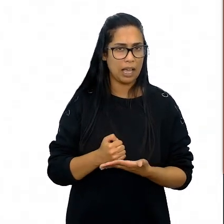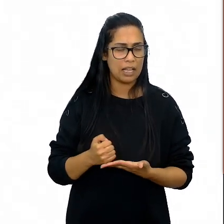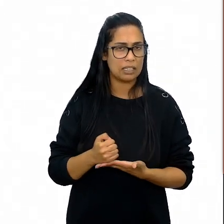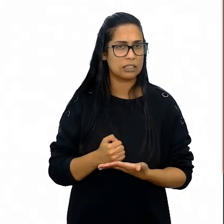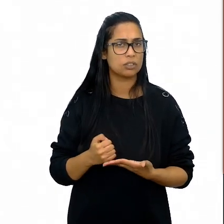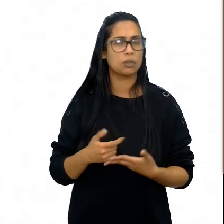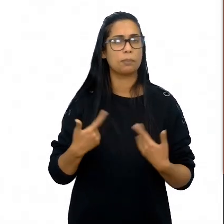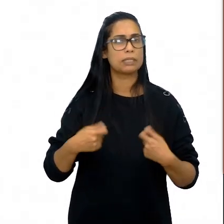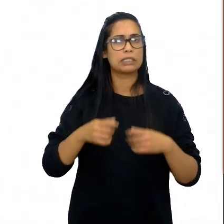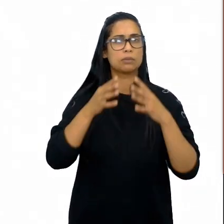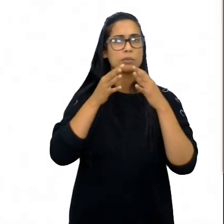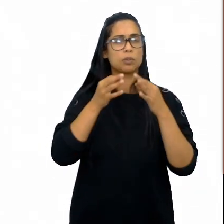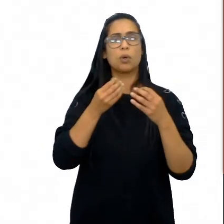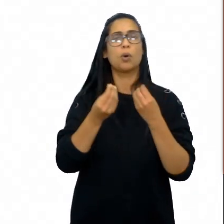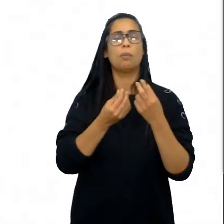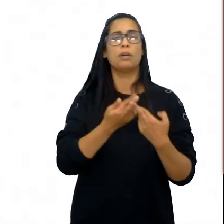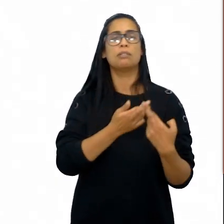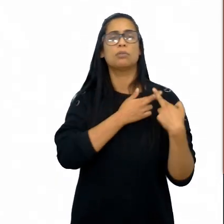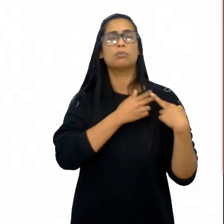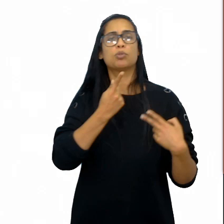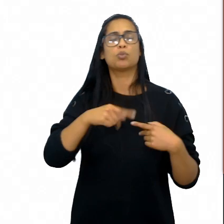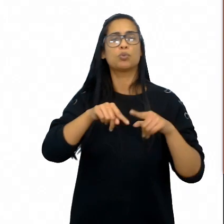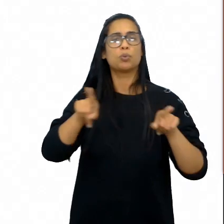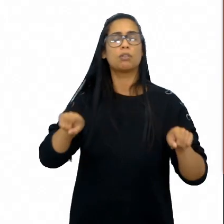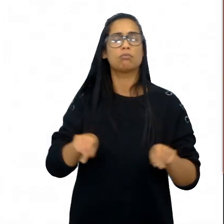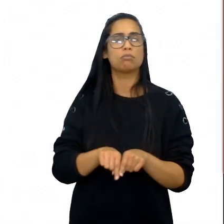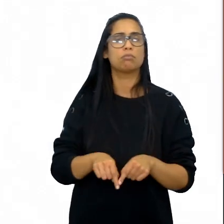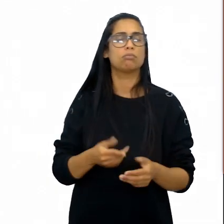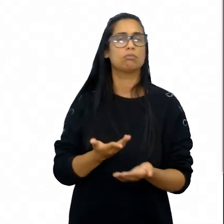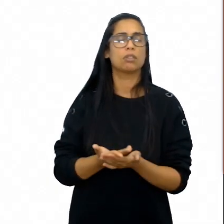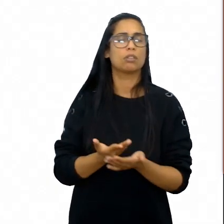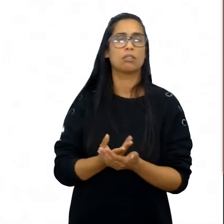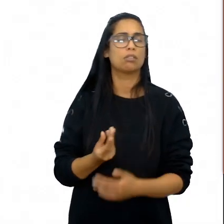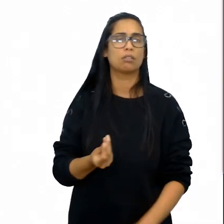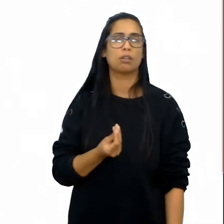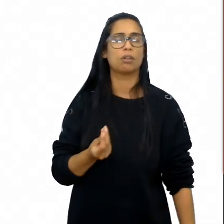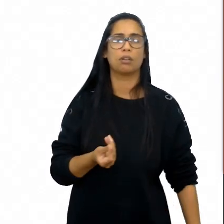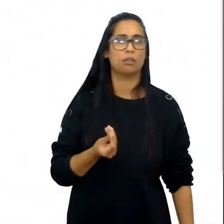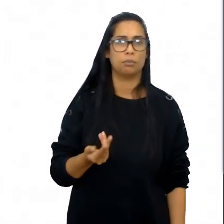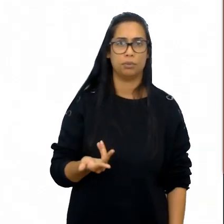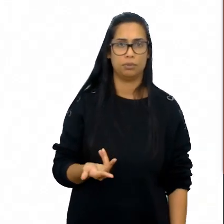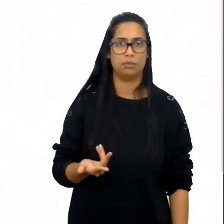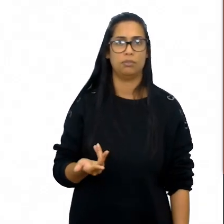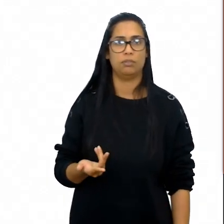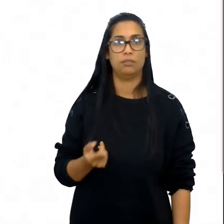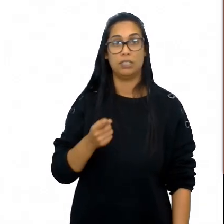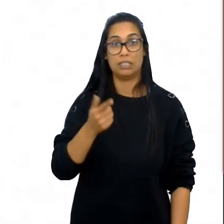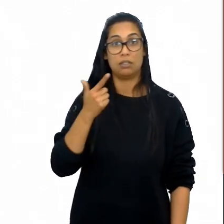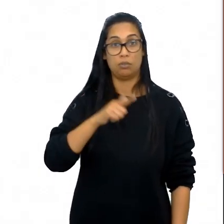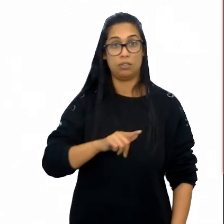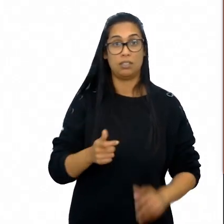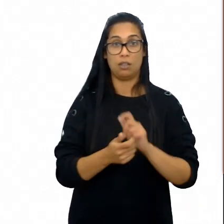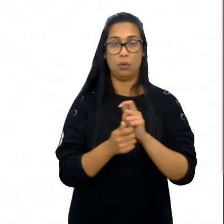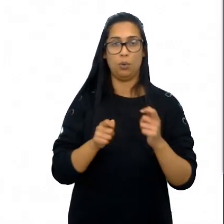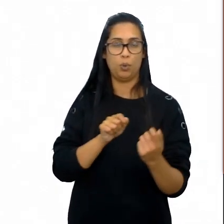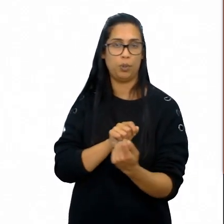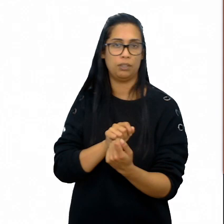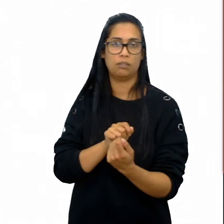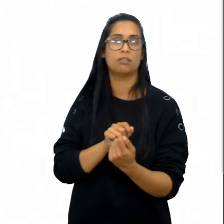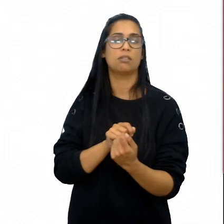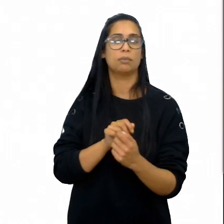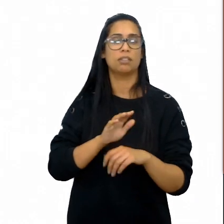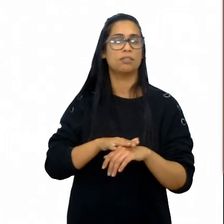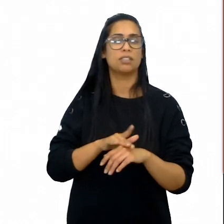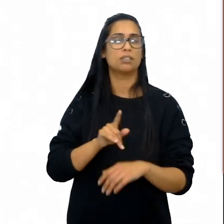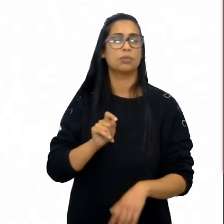se atentar Qual é o meu papel naquele momento né Qual é a peça do quebra-cabeça que eu preciso colocar para pela para